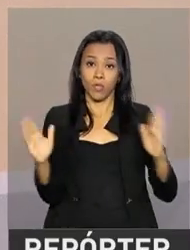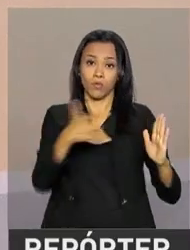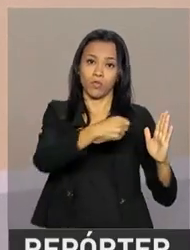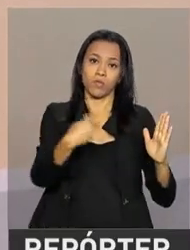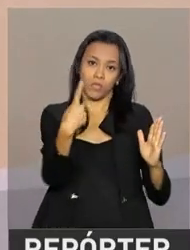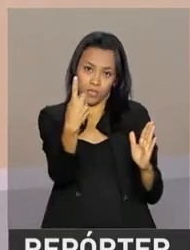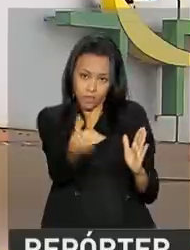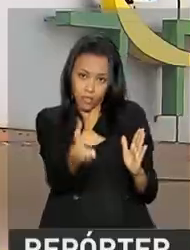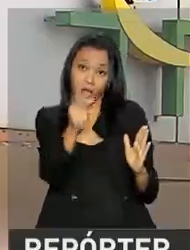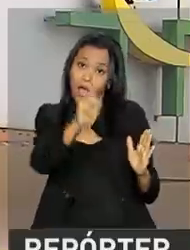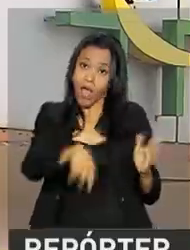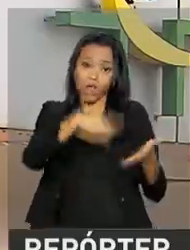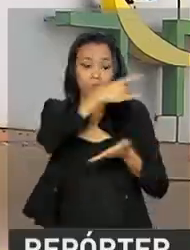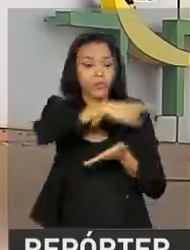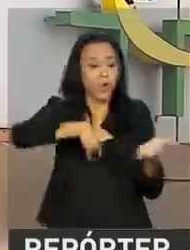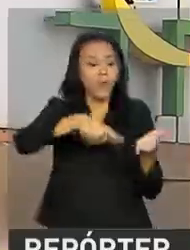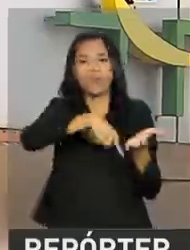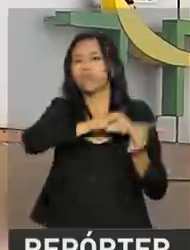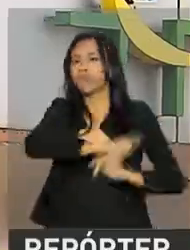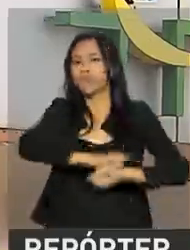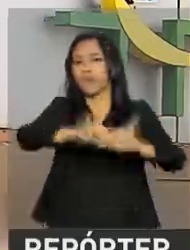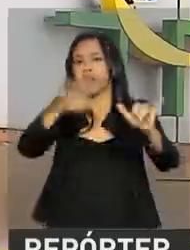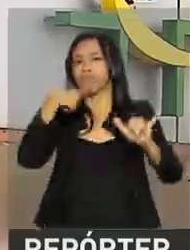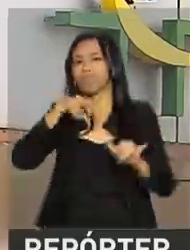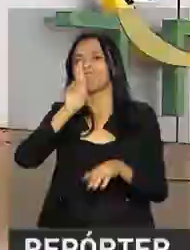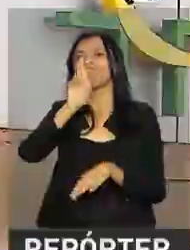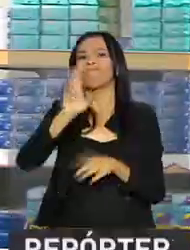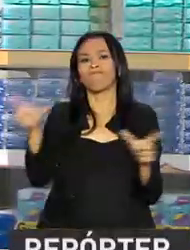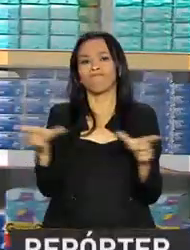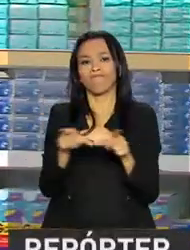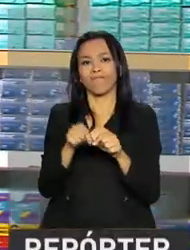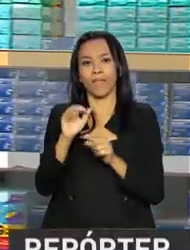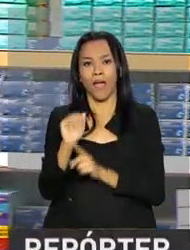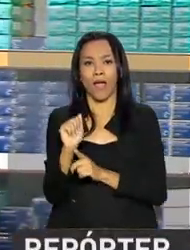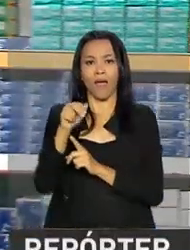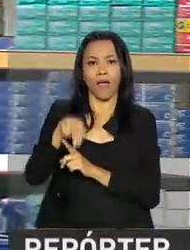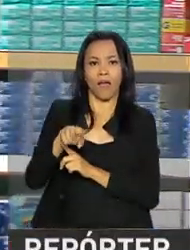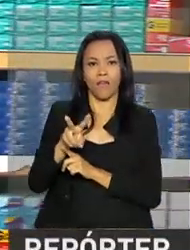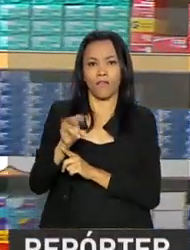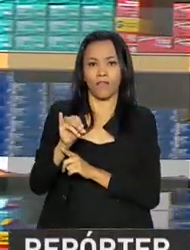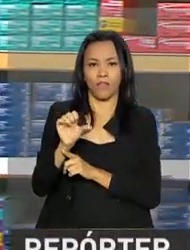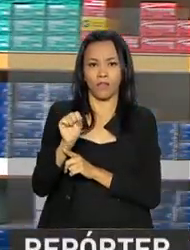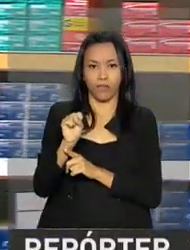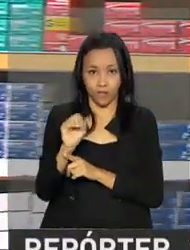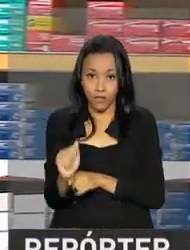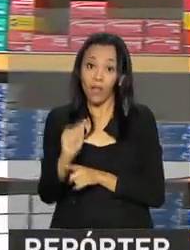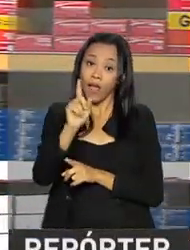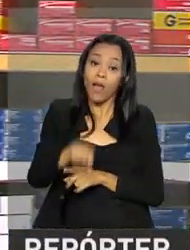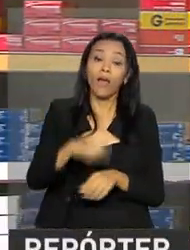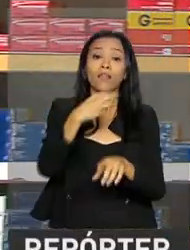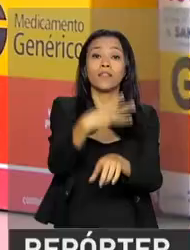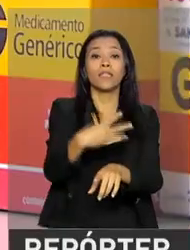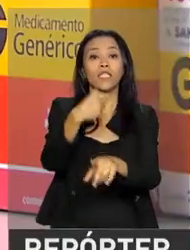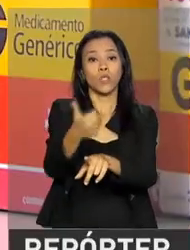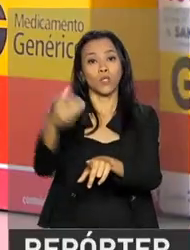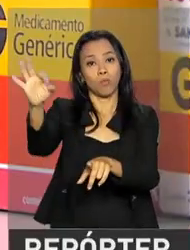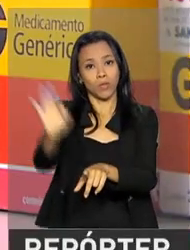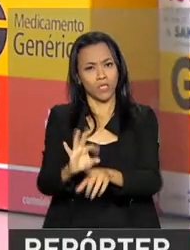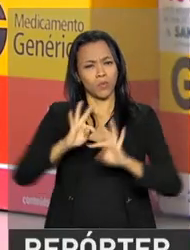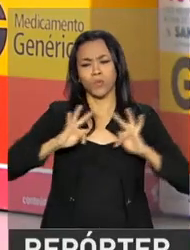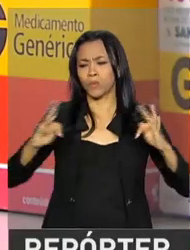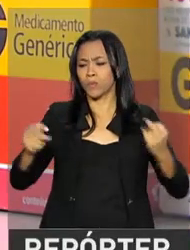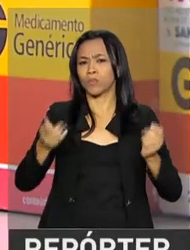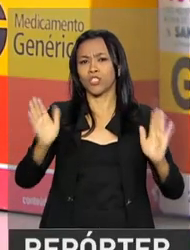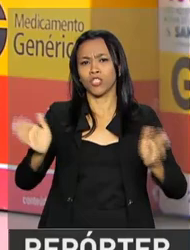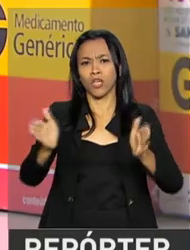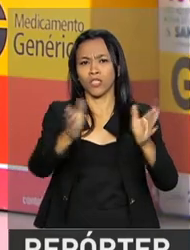documento divulgado pela agência nacional de vigilância sanitária eles representam mais de 32 por cento de tudo o que